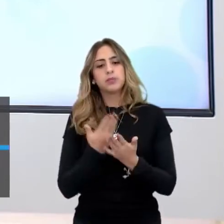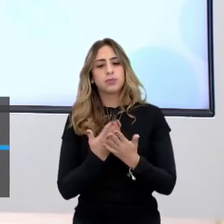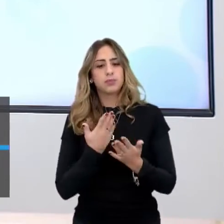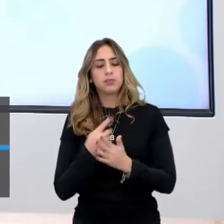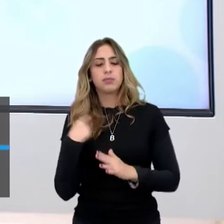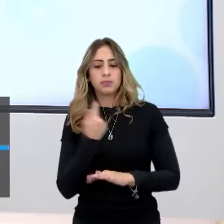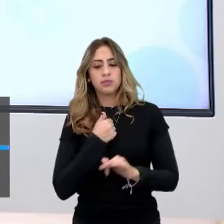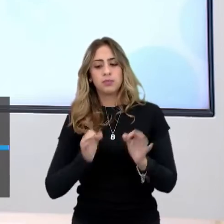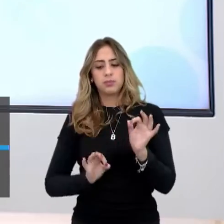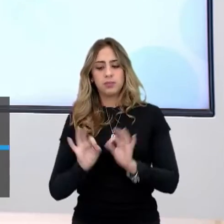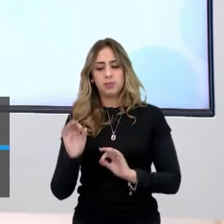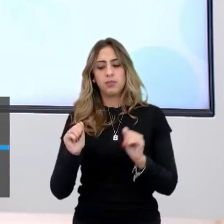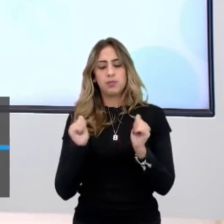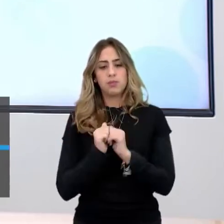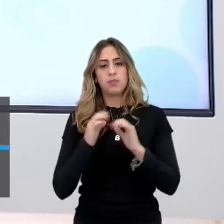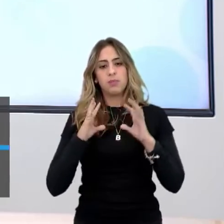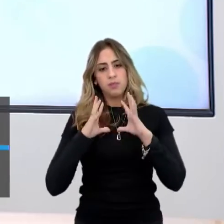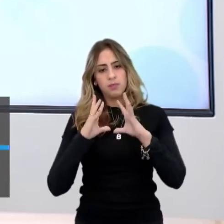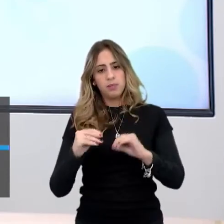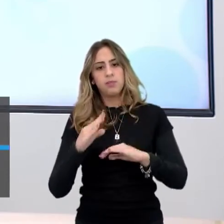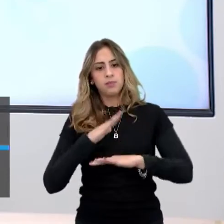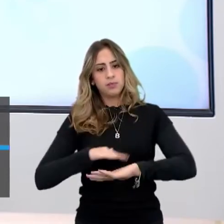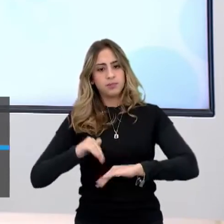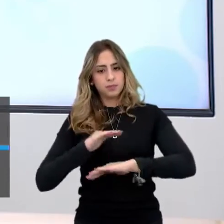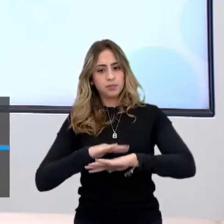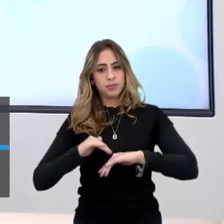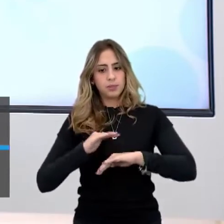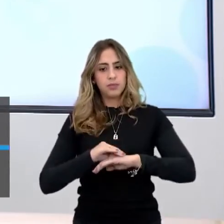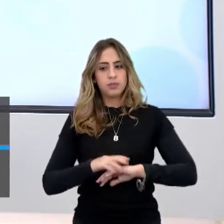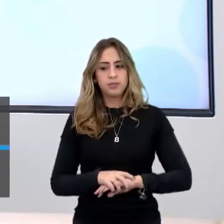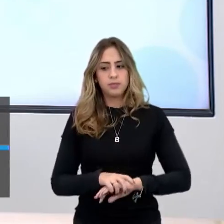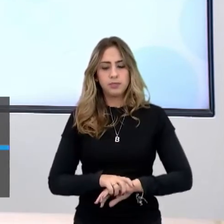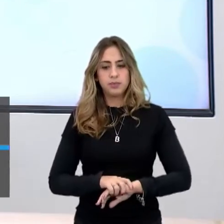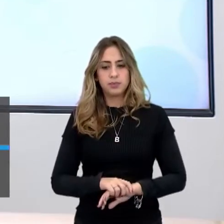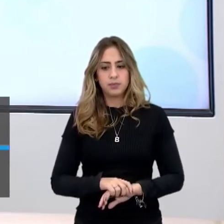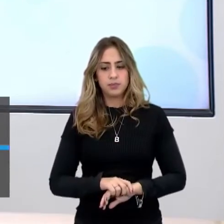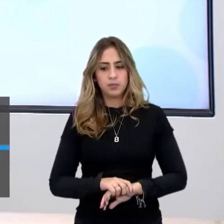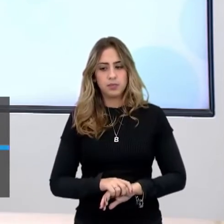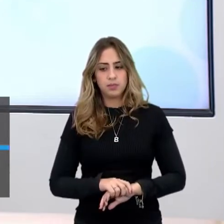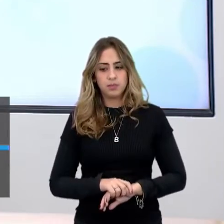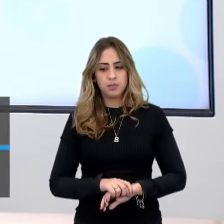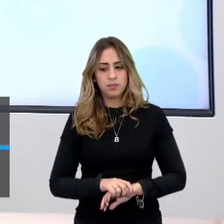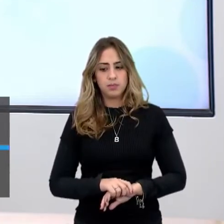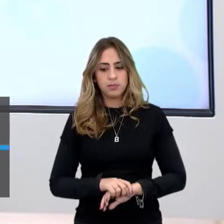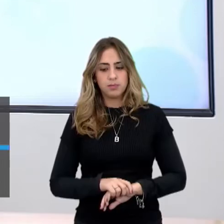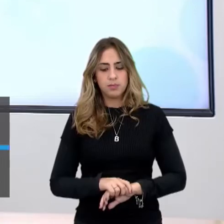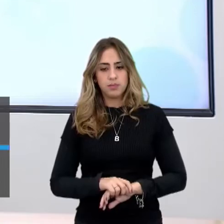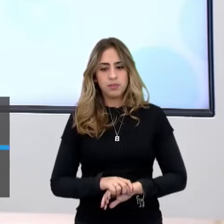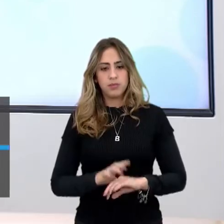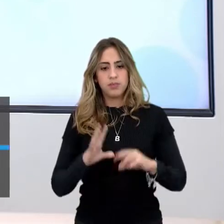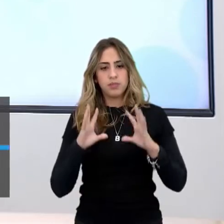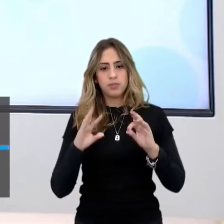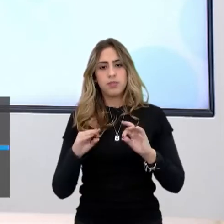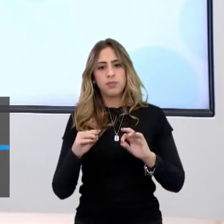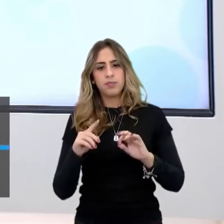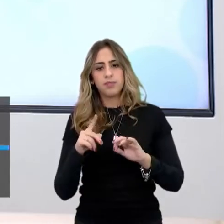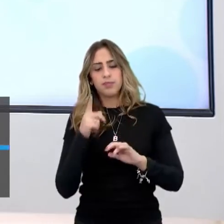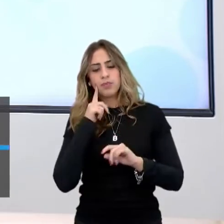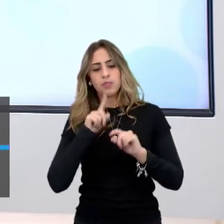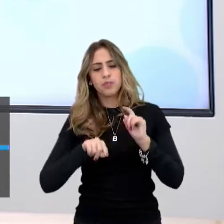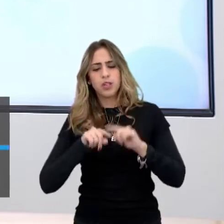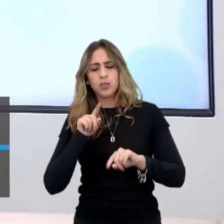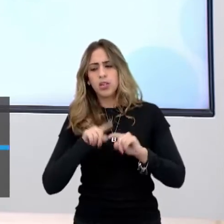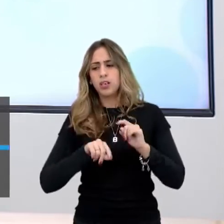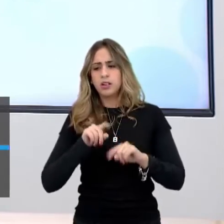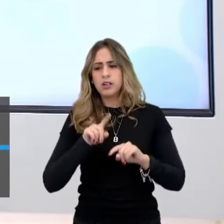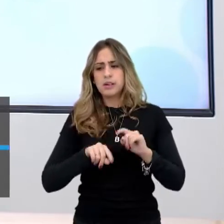gente preparou aí com todo carinho, com todo esforço e sempre visando aí a qualidade nesse produto, né, vamos dizer assim, que a